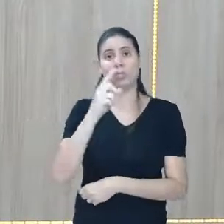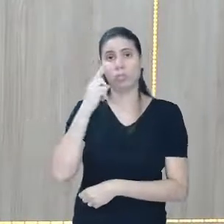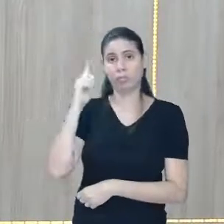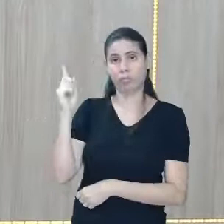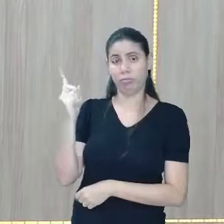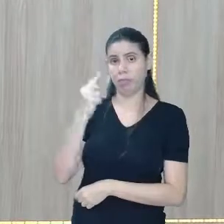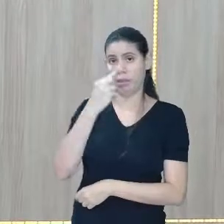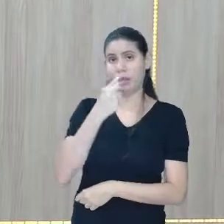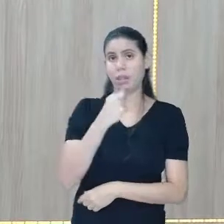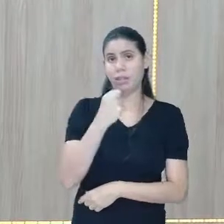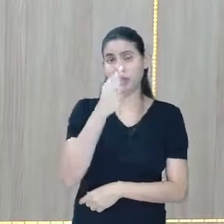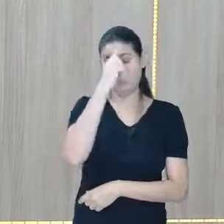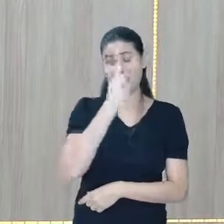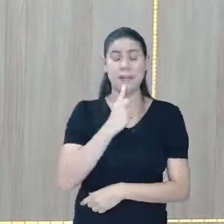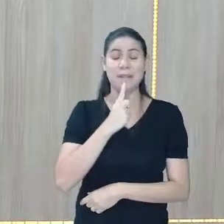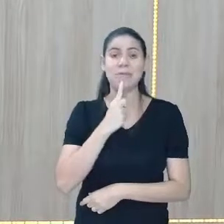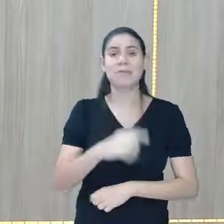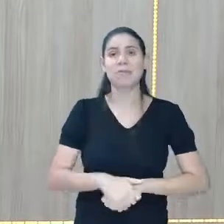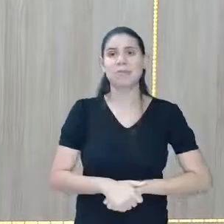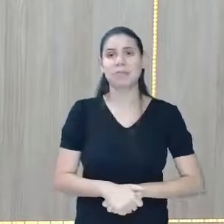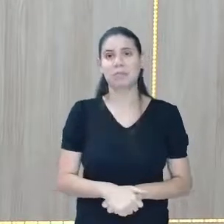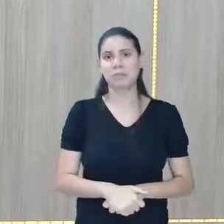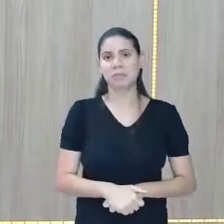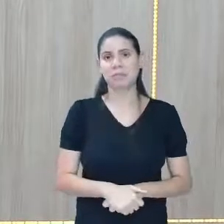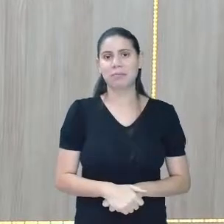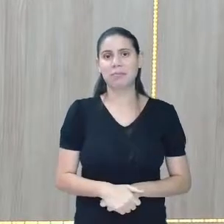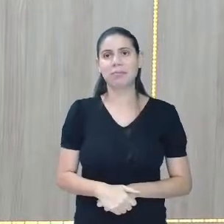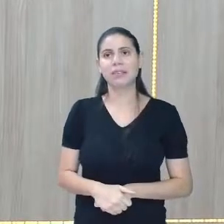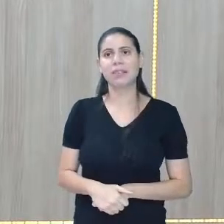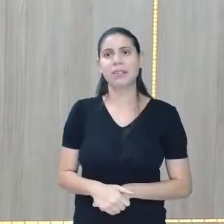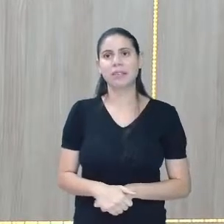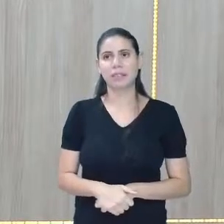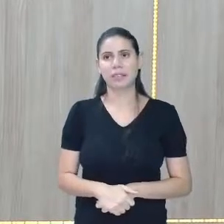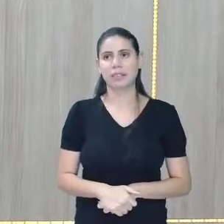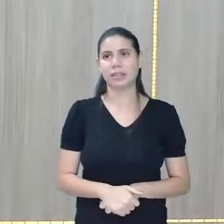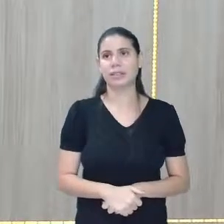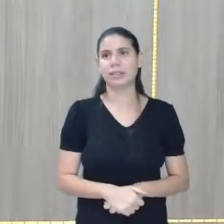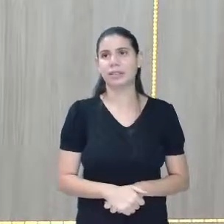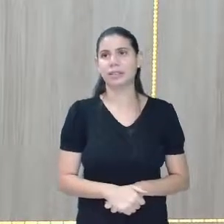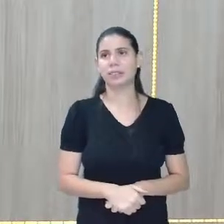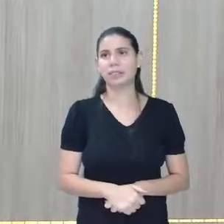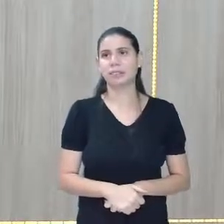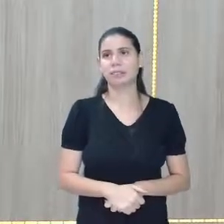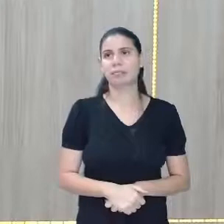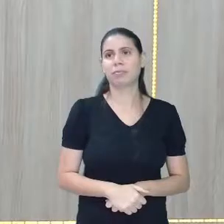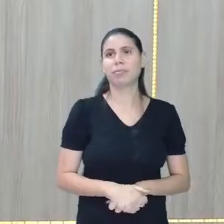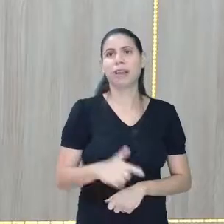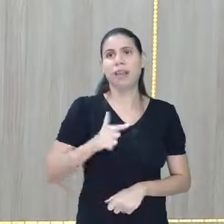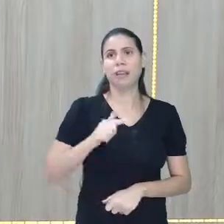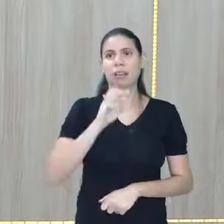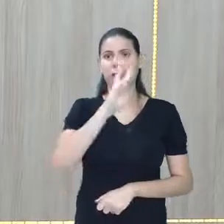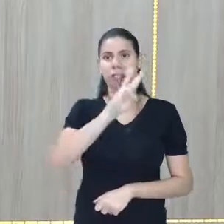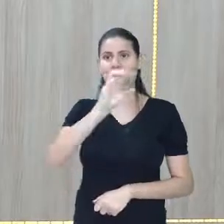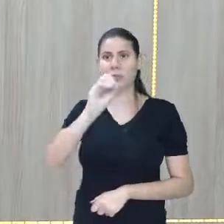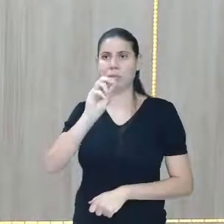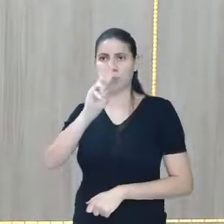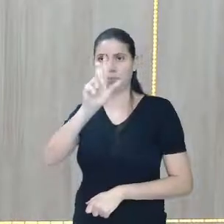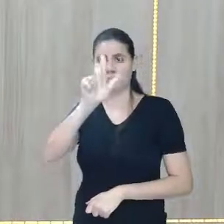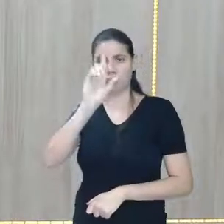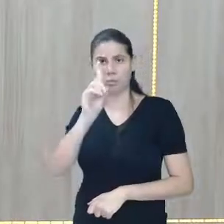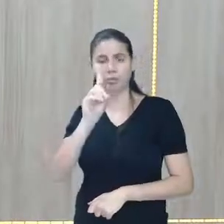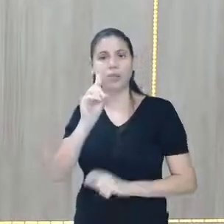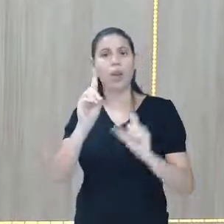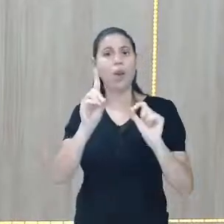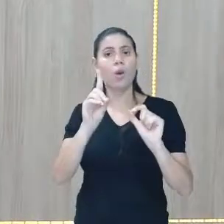Porque o you é você, like, como vocês sabem, é o verbo gostar, e esse would, W-O-U-L-D, ele